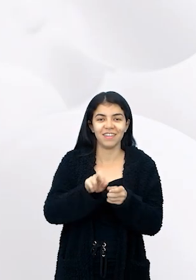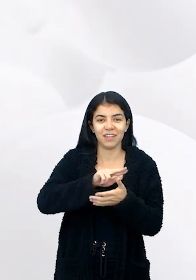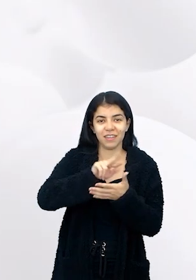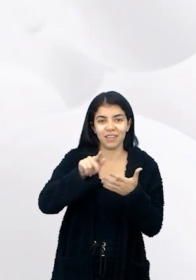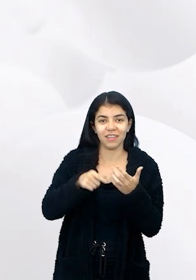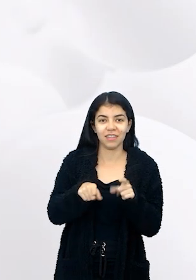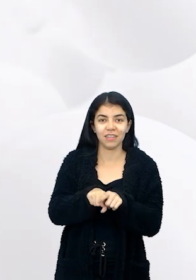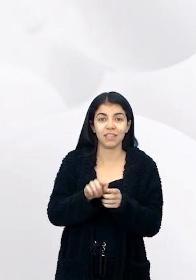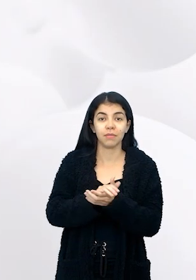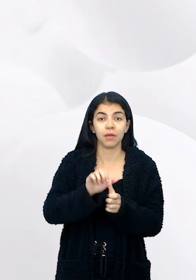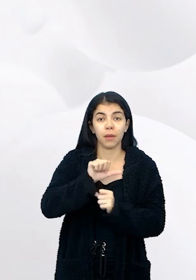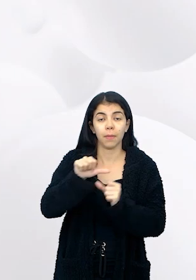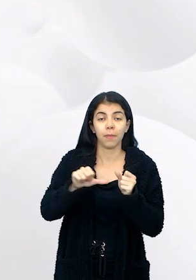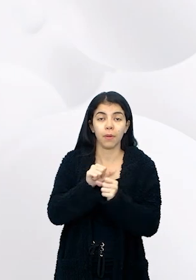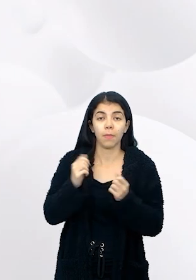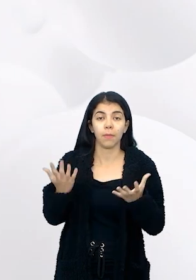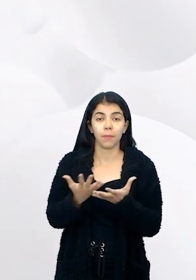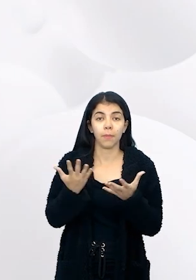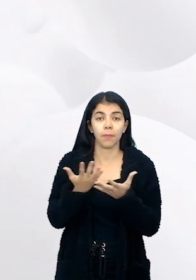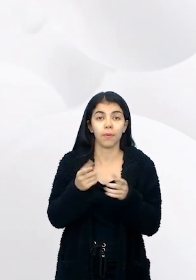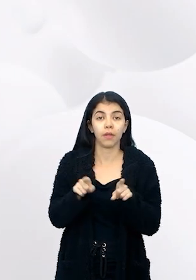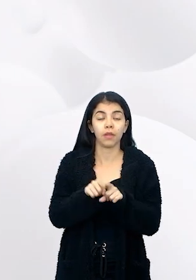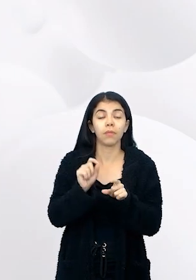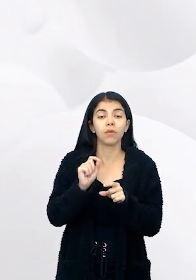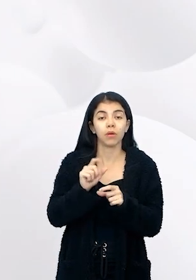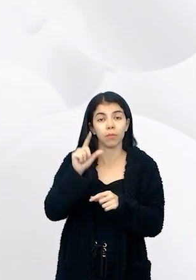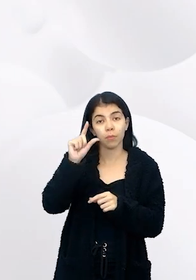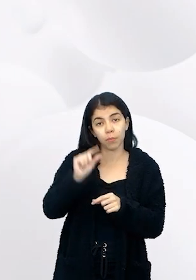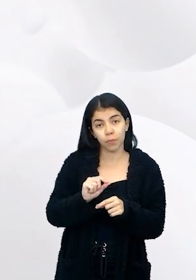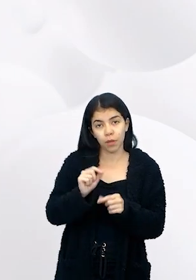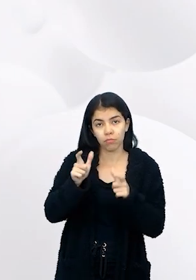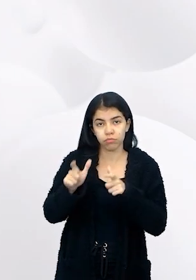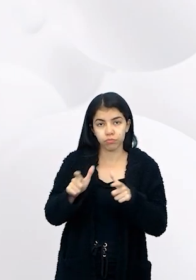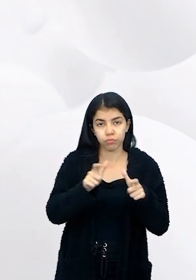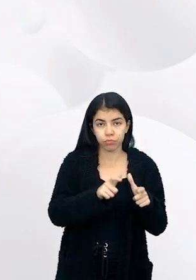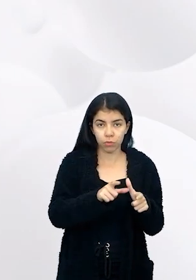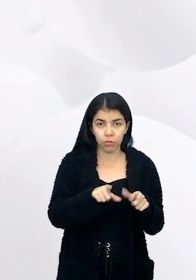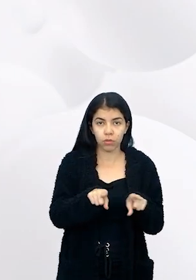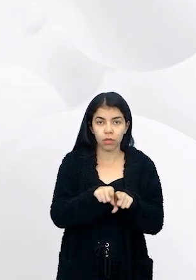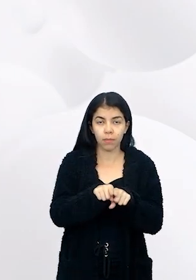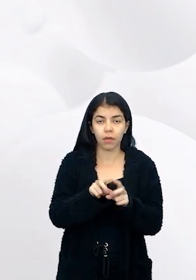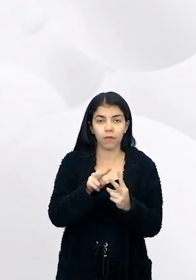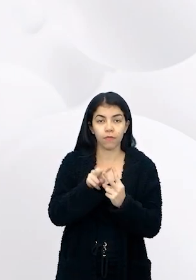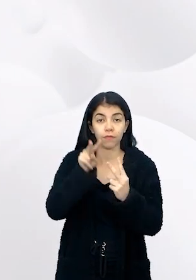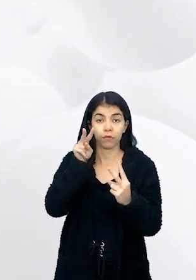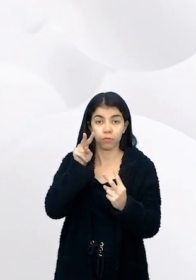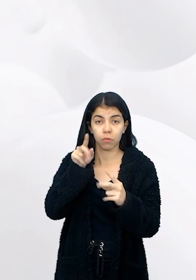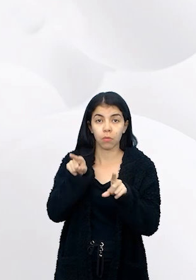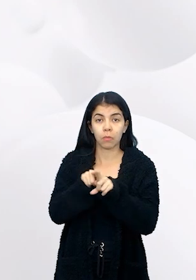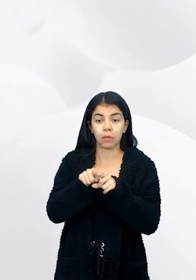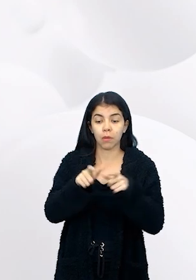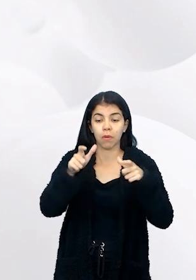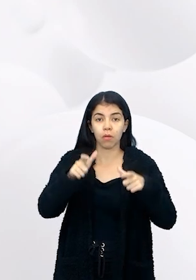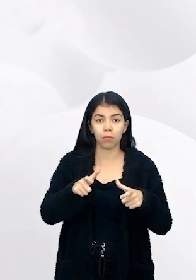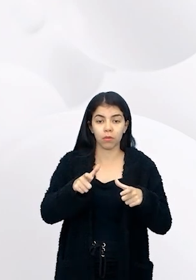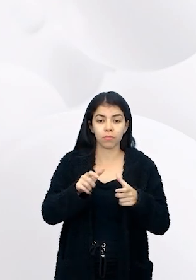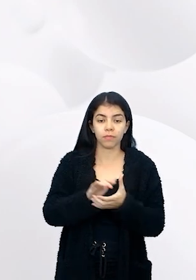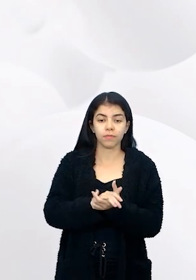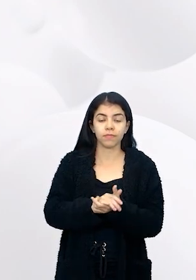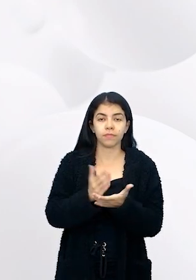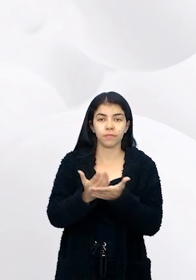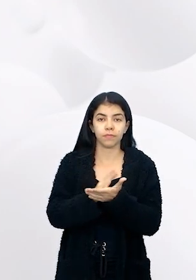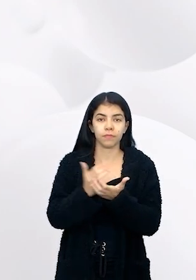mudam, promovem uma diminuição desse espaço virtual para o espaço físico. Então, é um conjunto